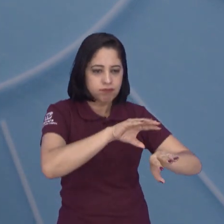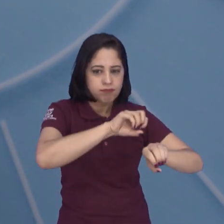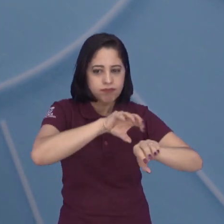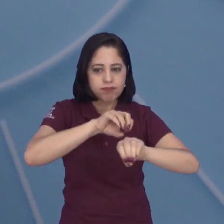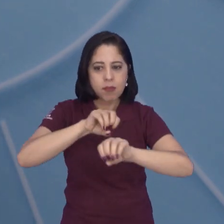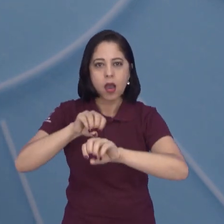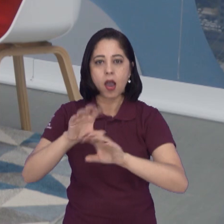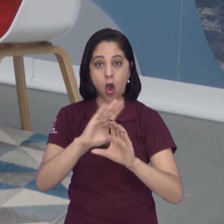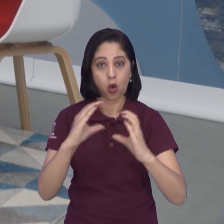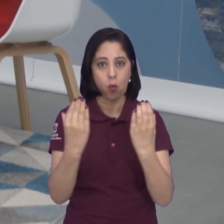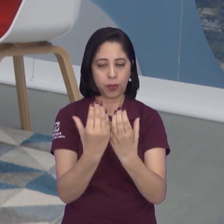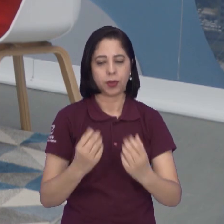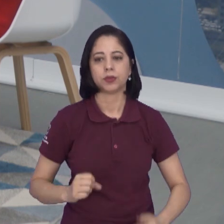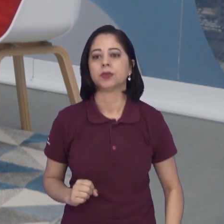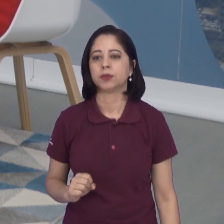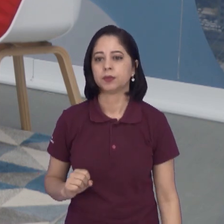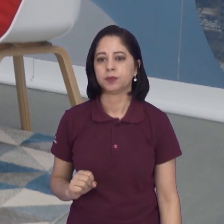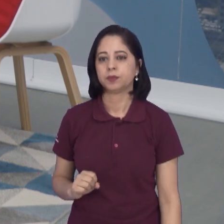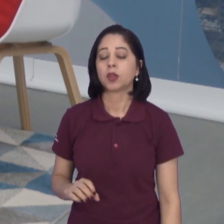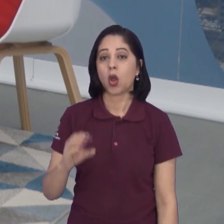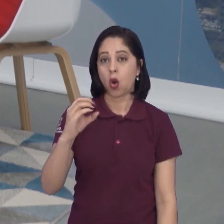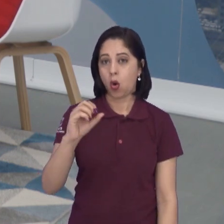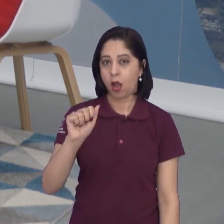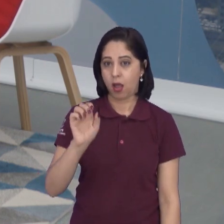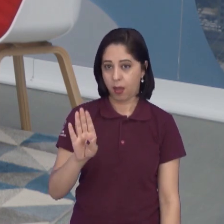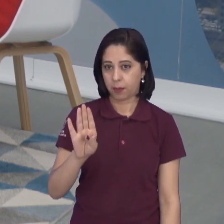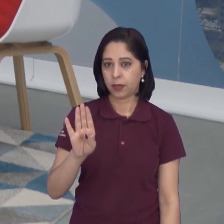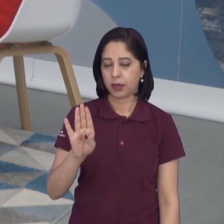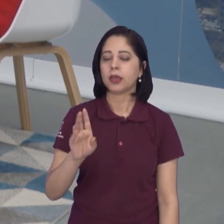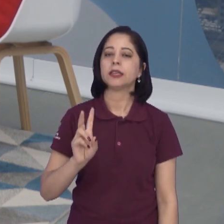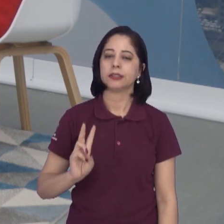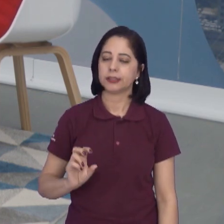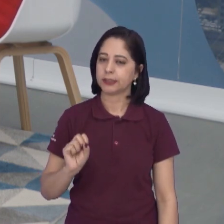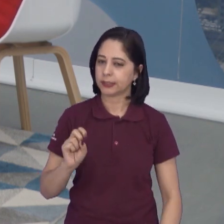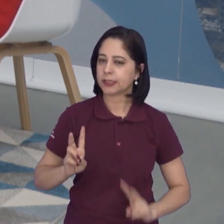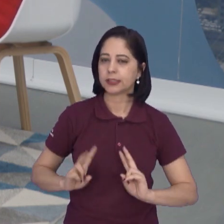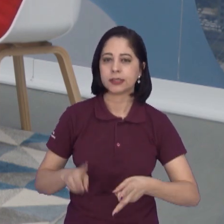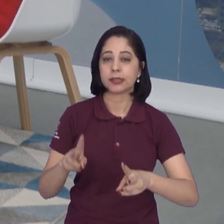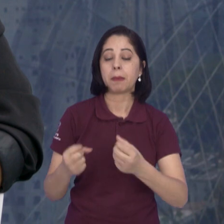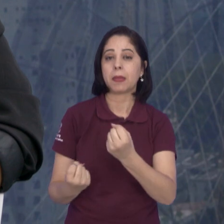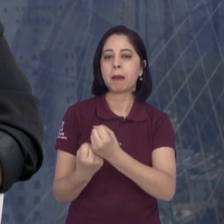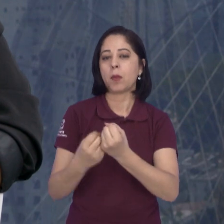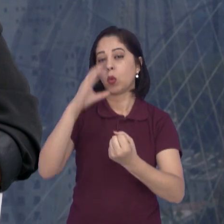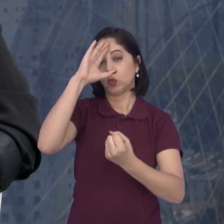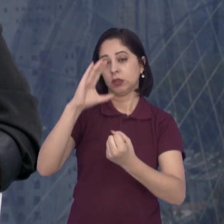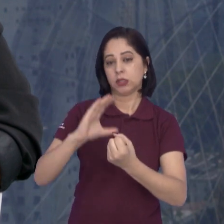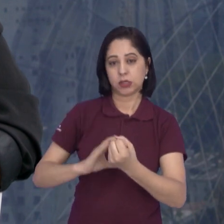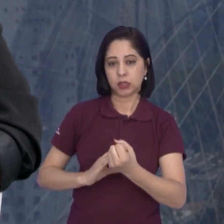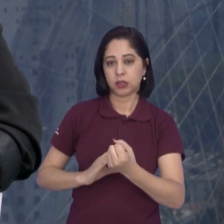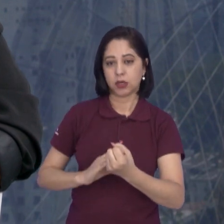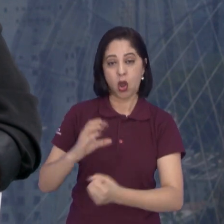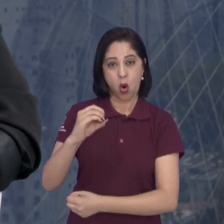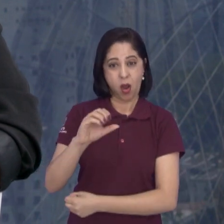comunidade. Dani, a OAB, ela é uma casa da cidadania, né? ela não se